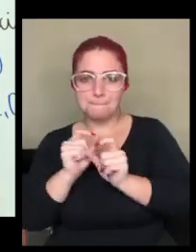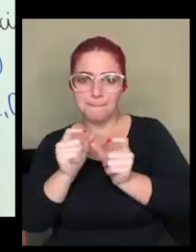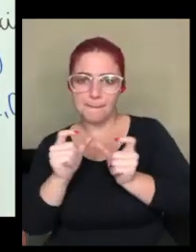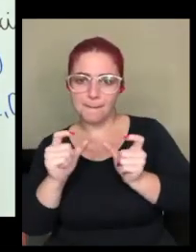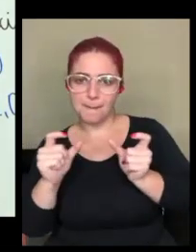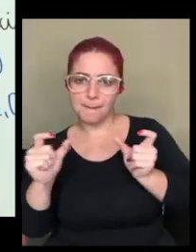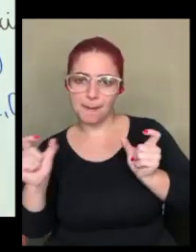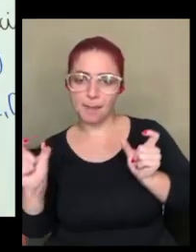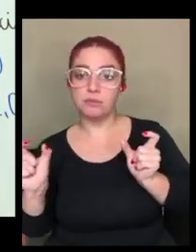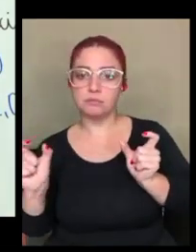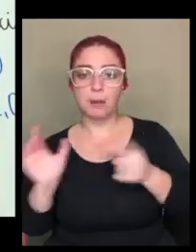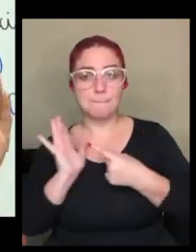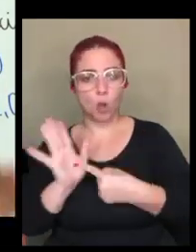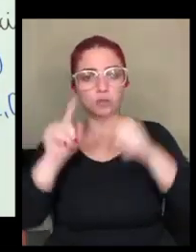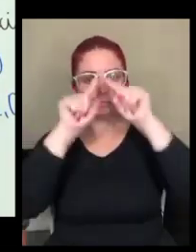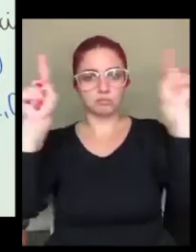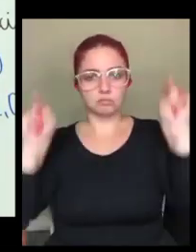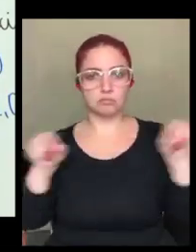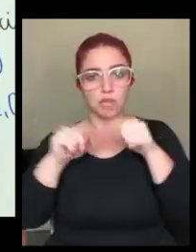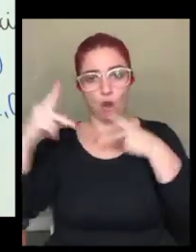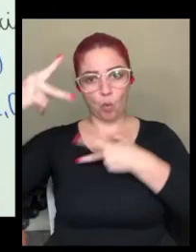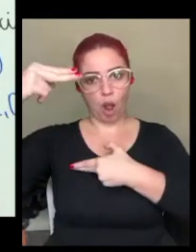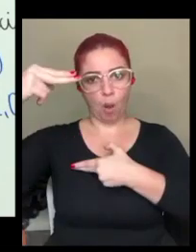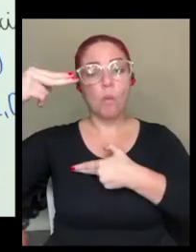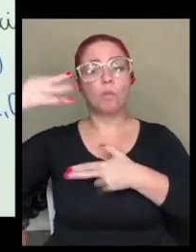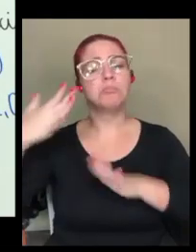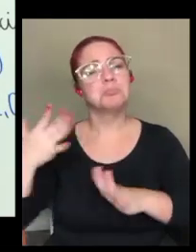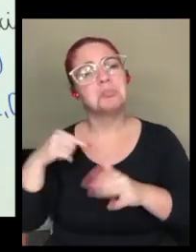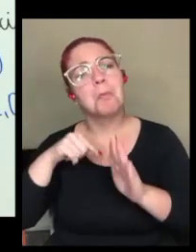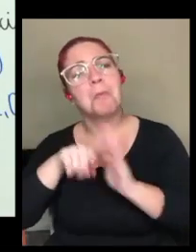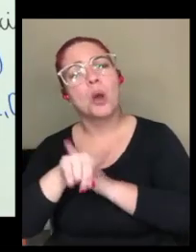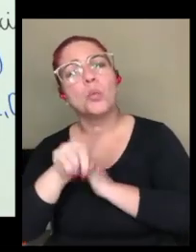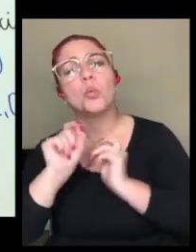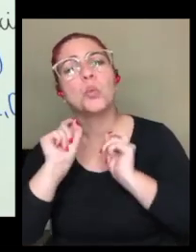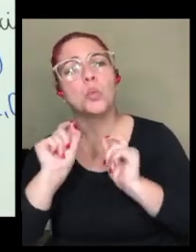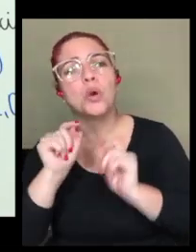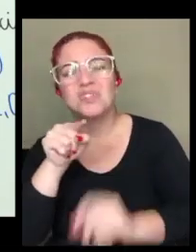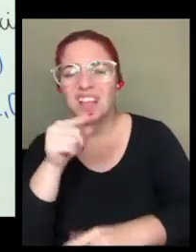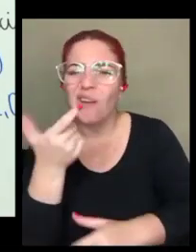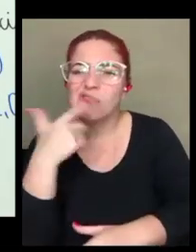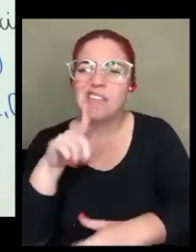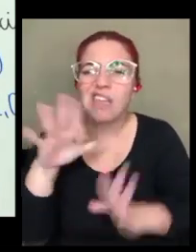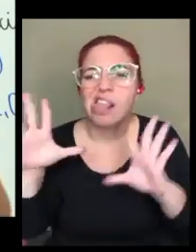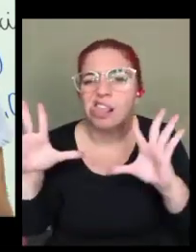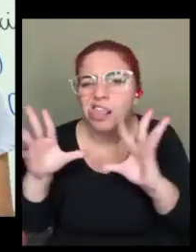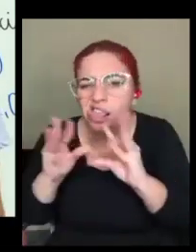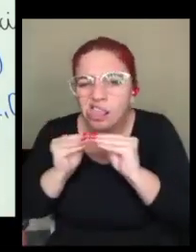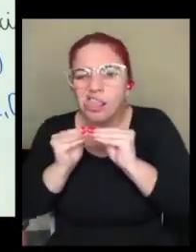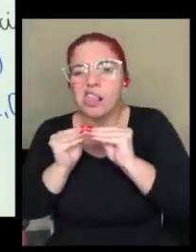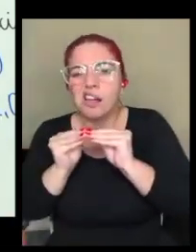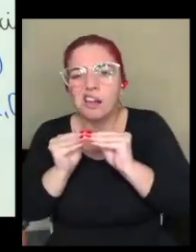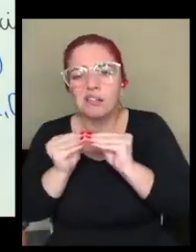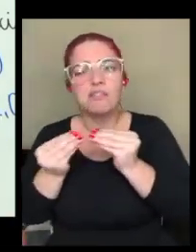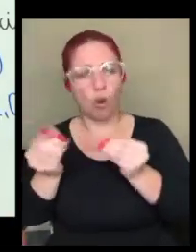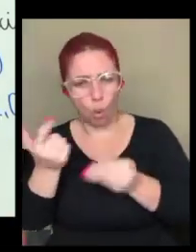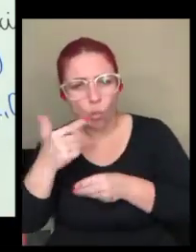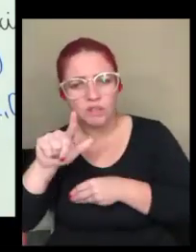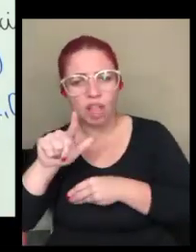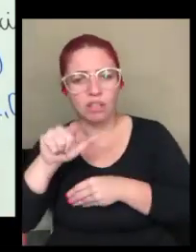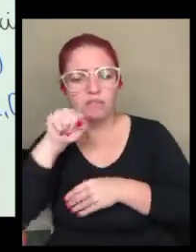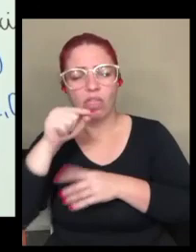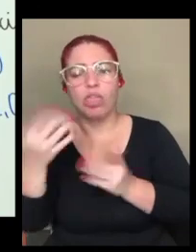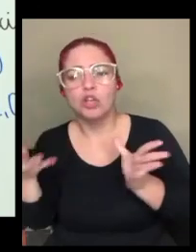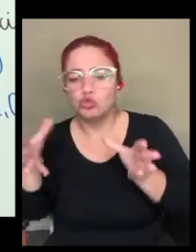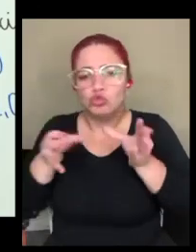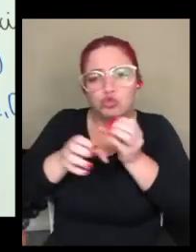a expressão algébrica que representa o perímetro. Mas aí, eu pergunto para você, dá para eu dar uma simplificada nessa